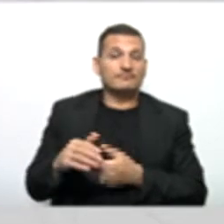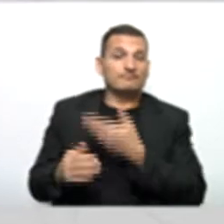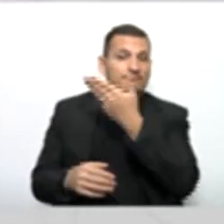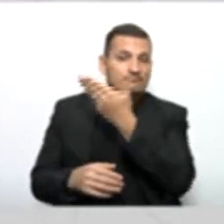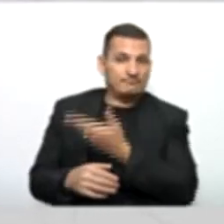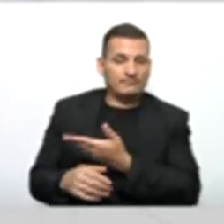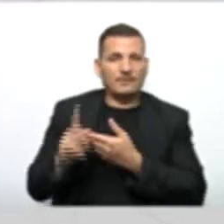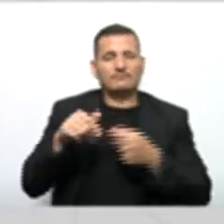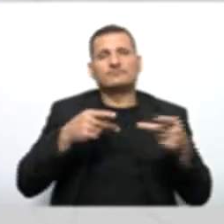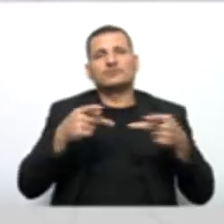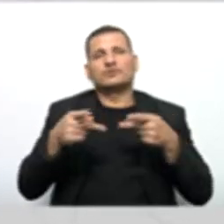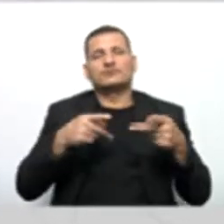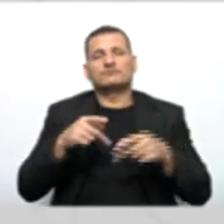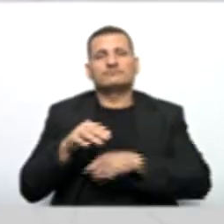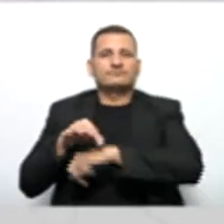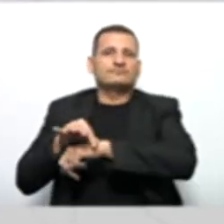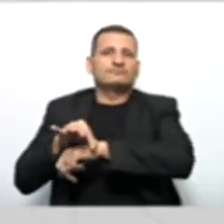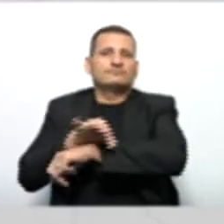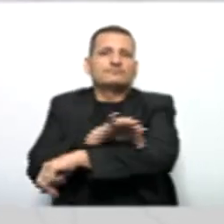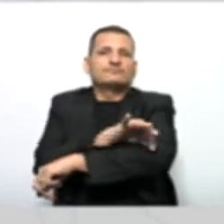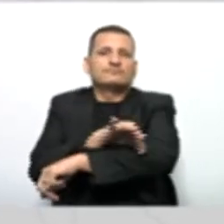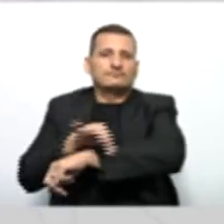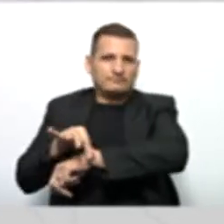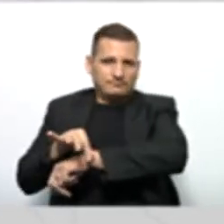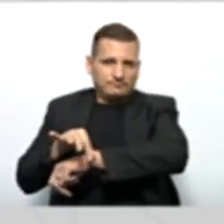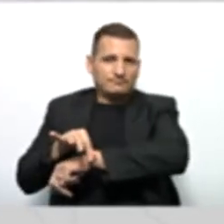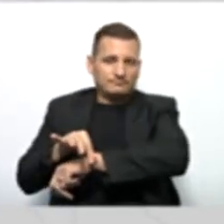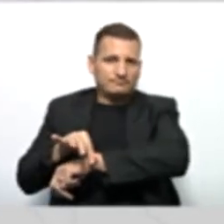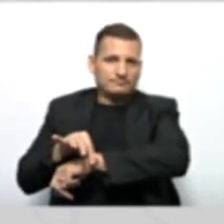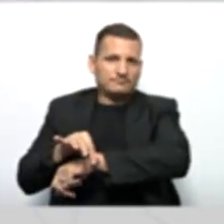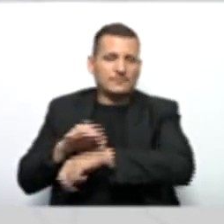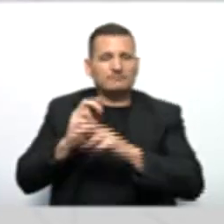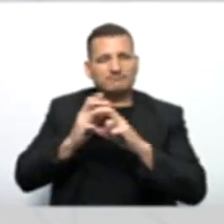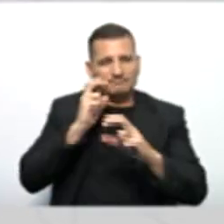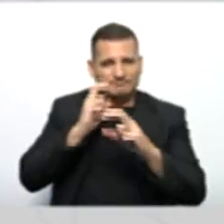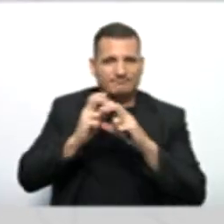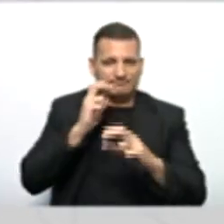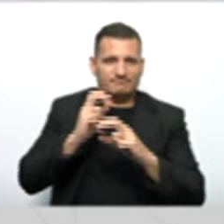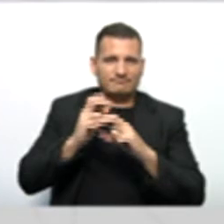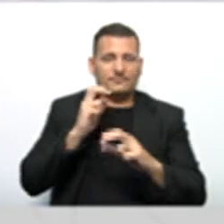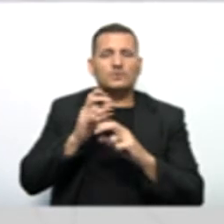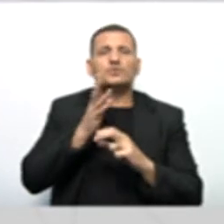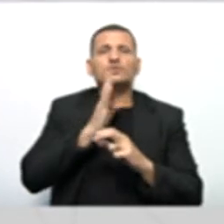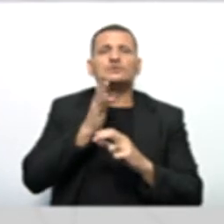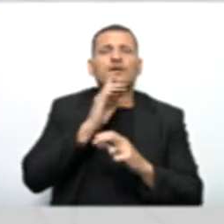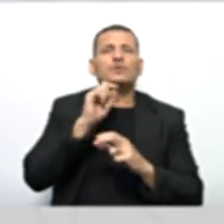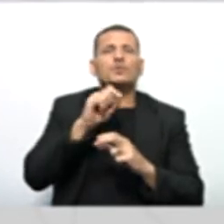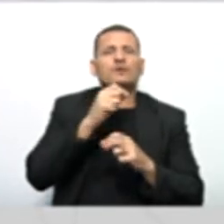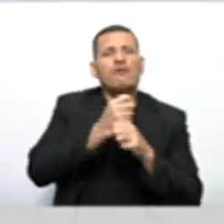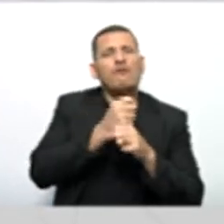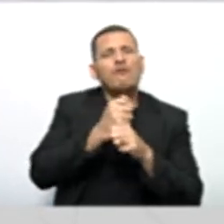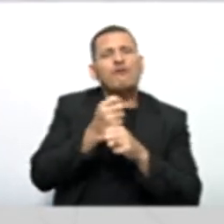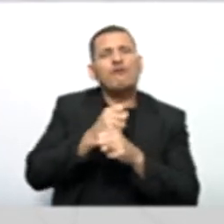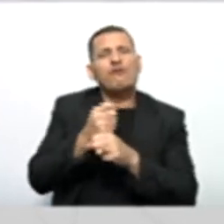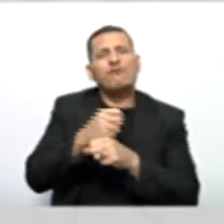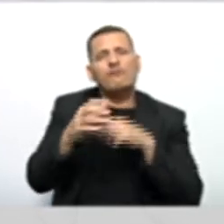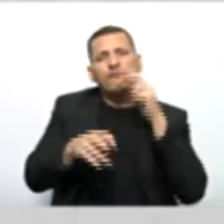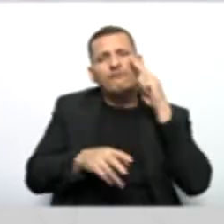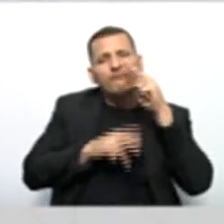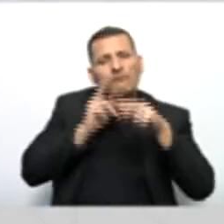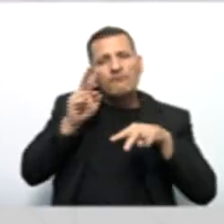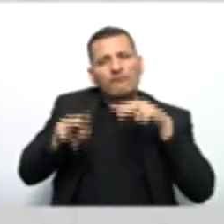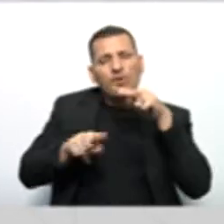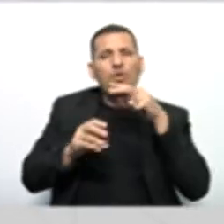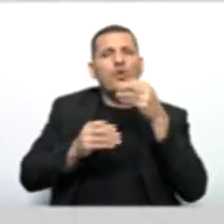de engenharia que a gente consegue ter o resultado aí por vários anos, e aqueles que a gente consegue ver como que a humanidade